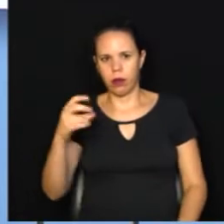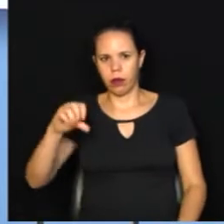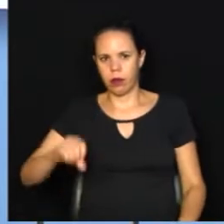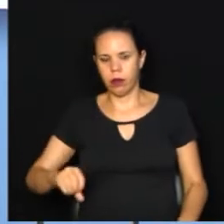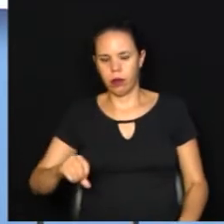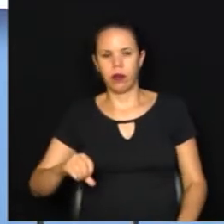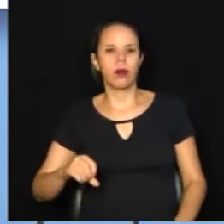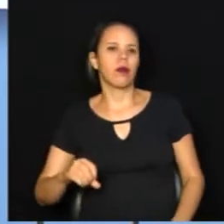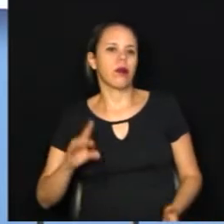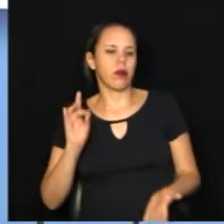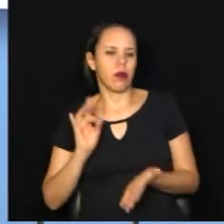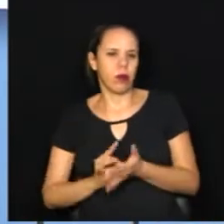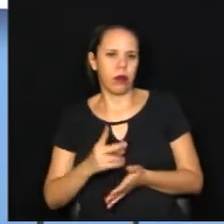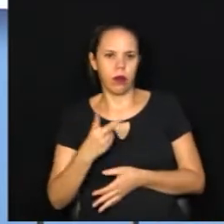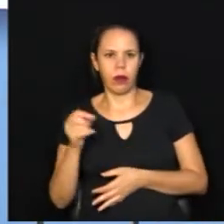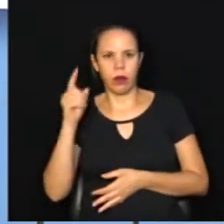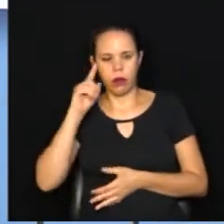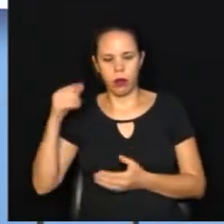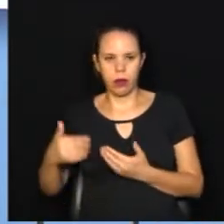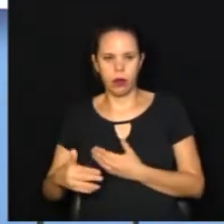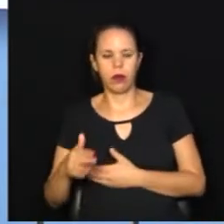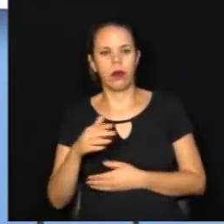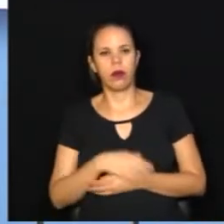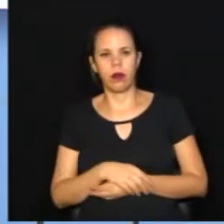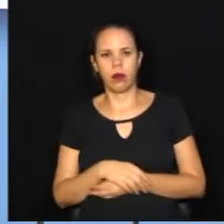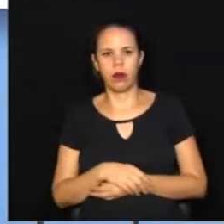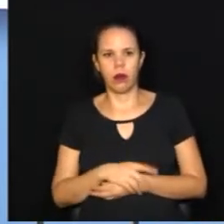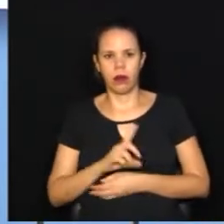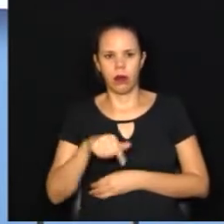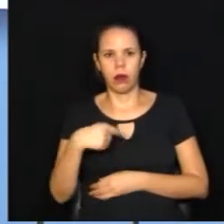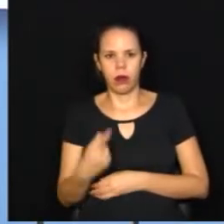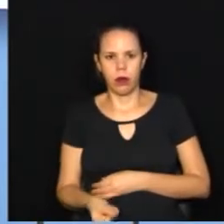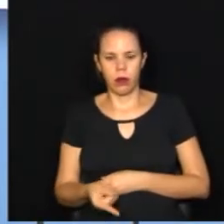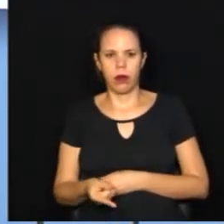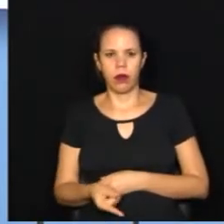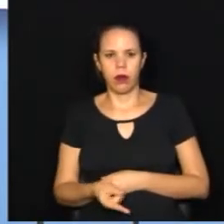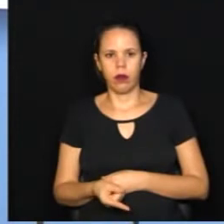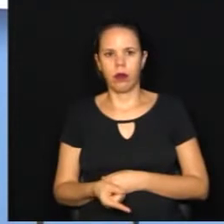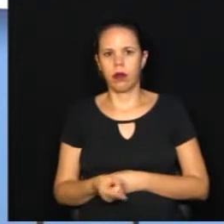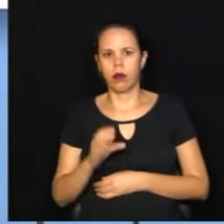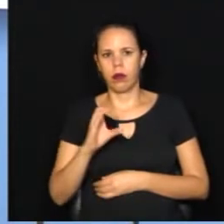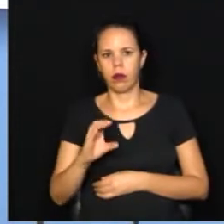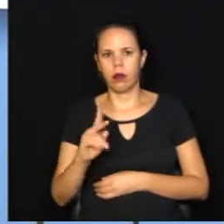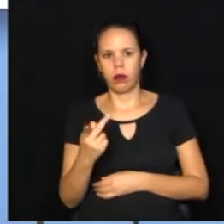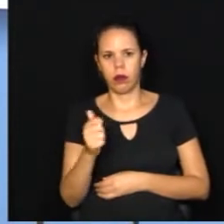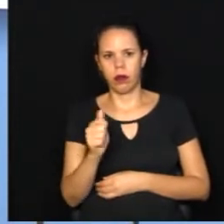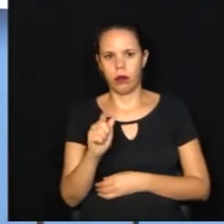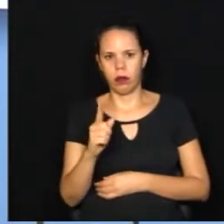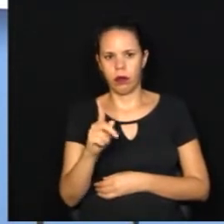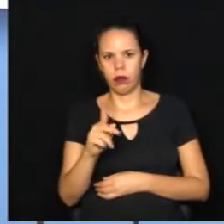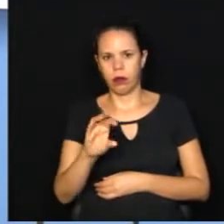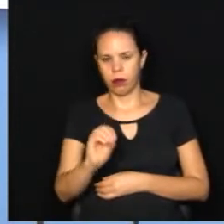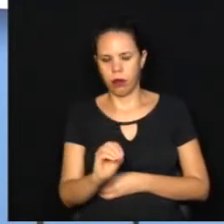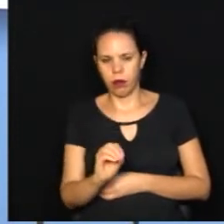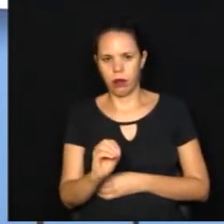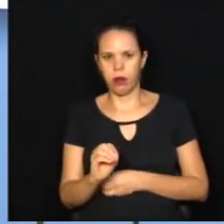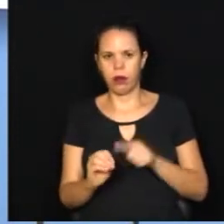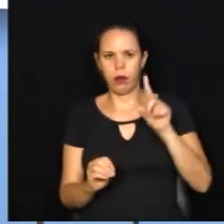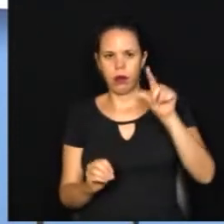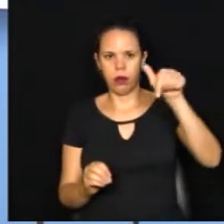uma ação de educação. Olha só. 50 servidores de diversas secretarias e departamentos, além